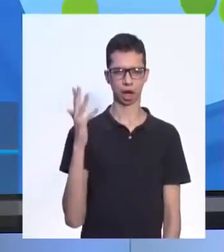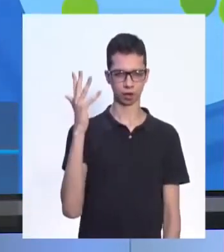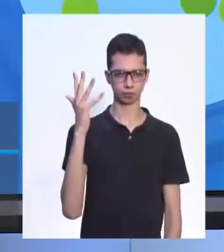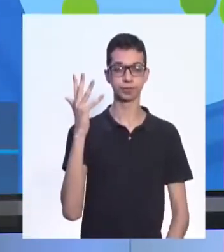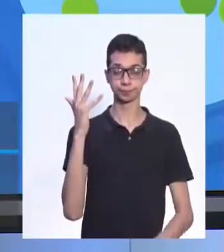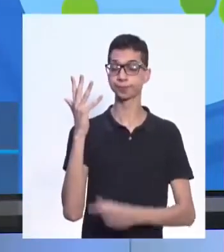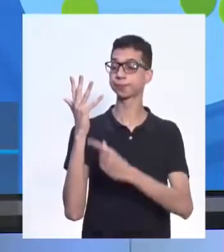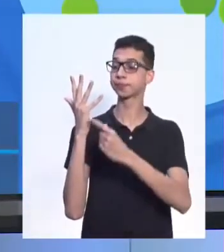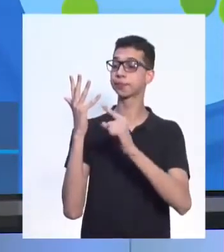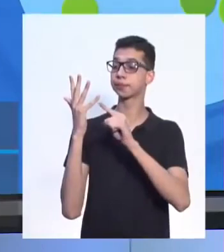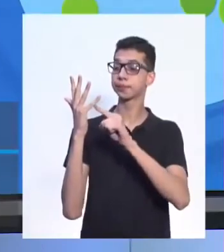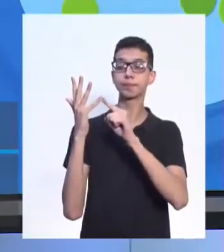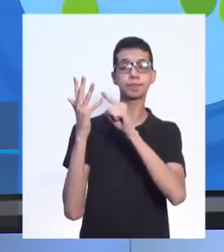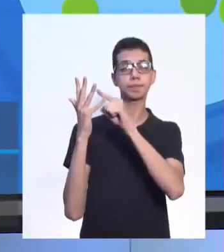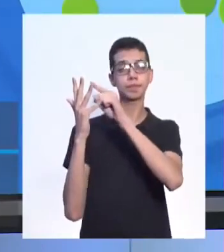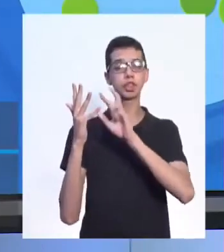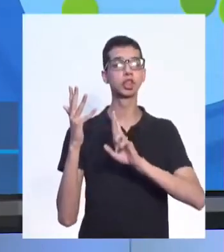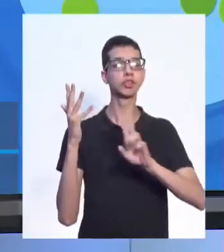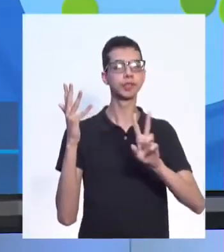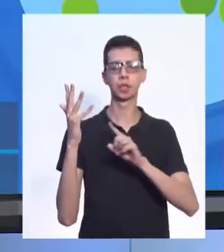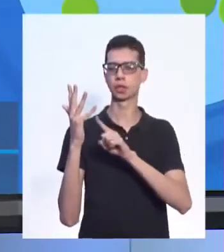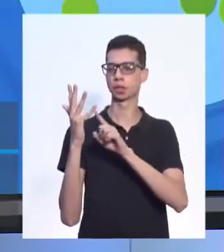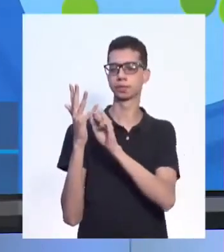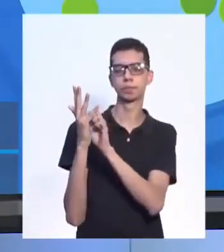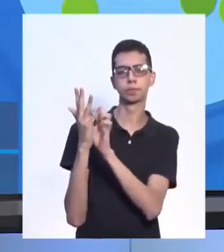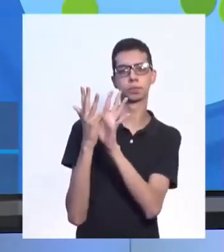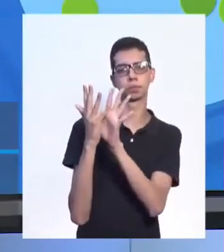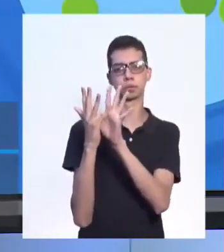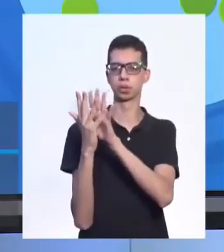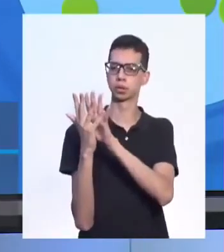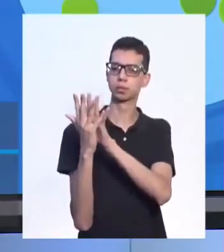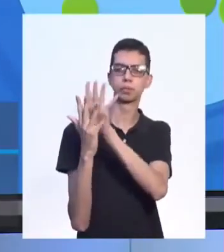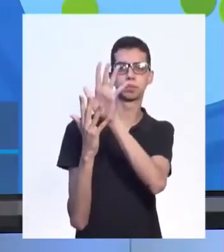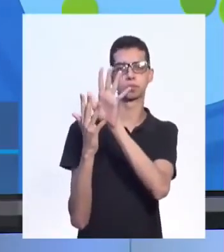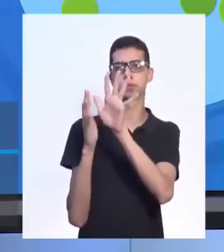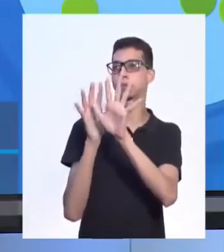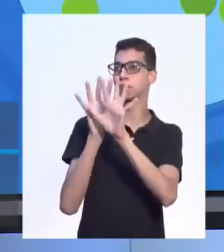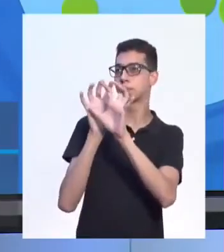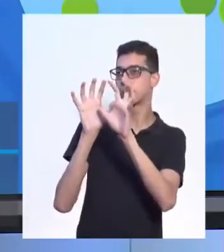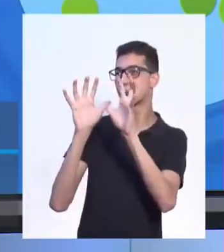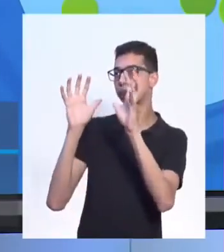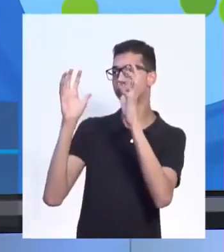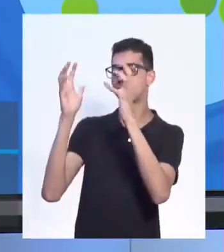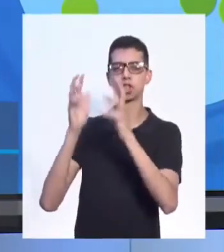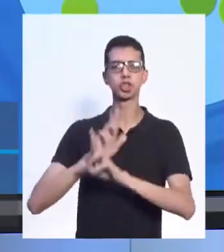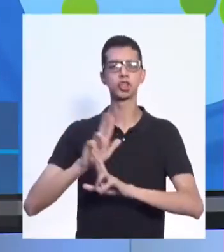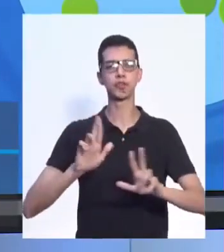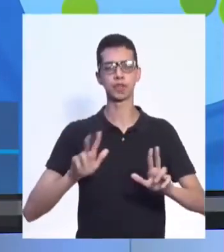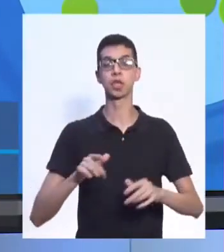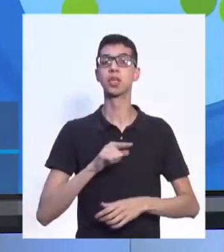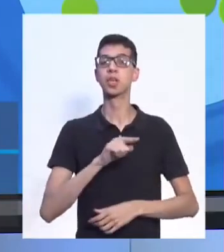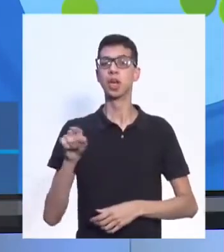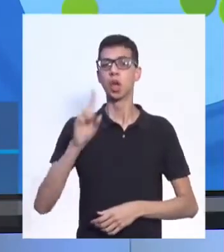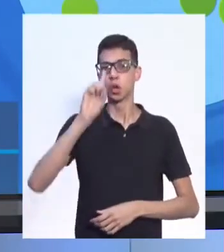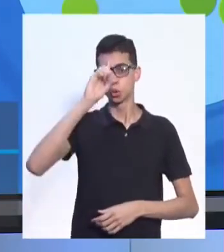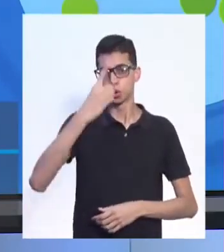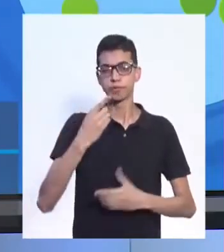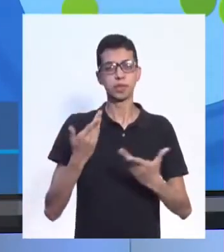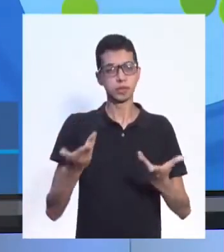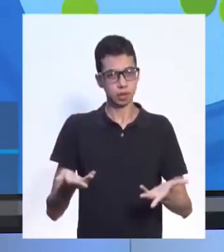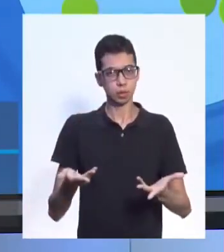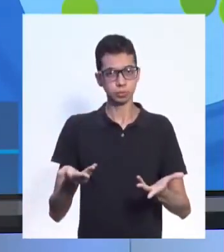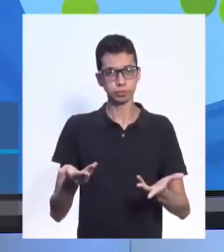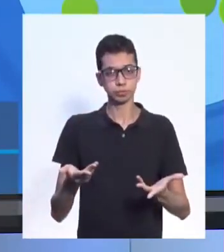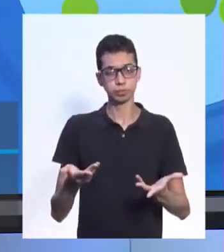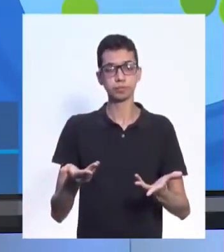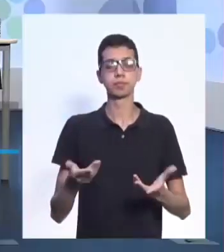as suas modificações, as suas ramificações. Então, se a dúvida persistir, se vocês quiserem que a gente aprofunde, manda depois aí que a gente trabalha o